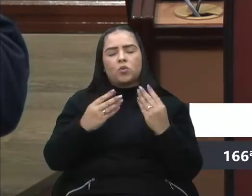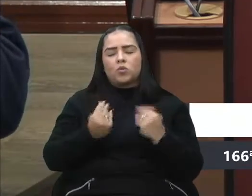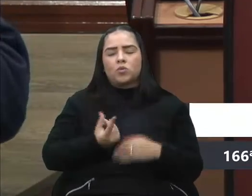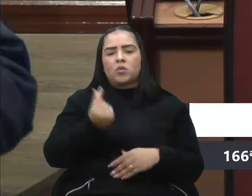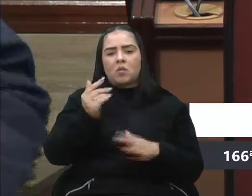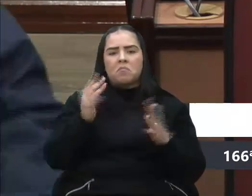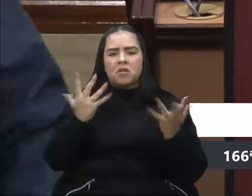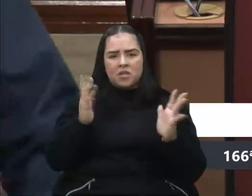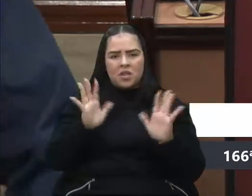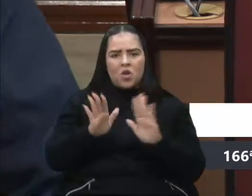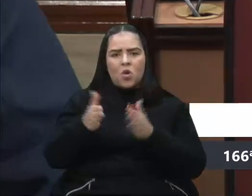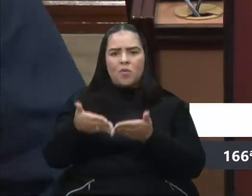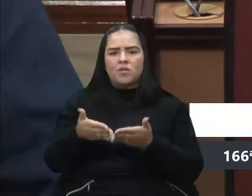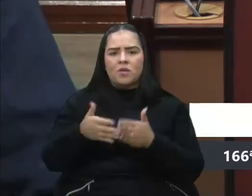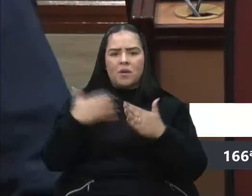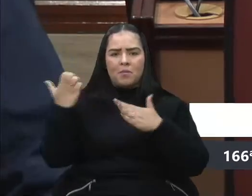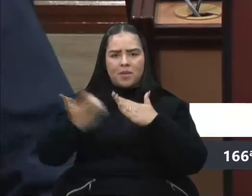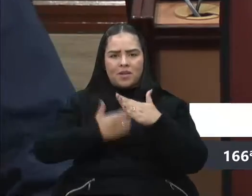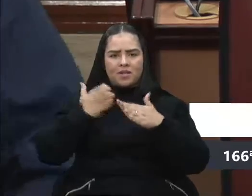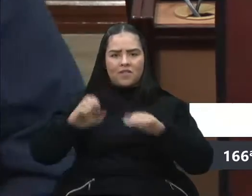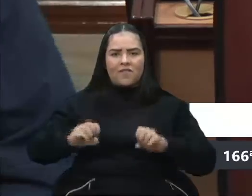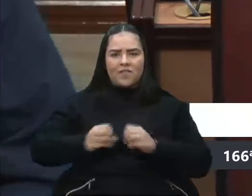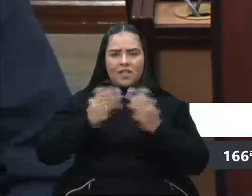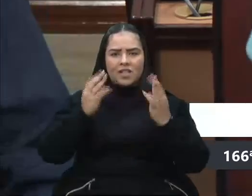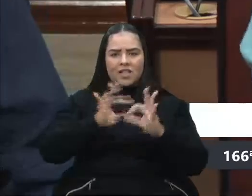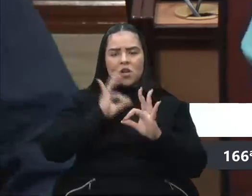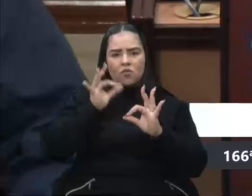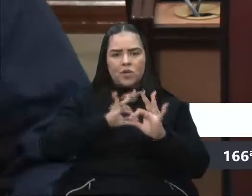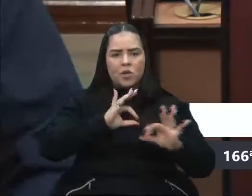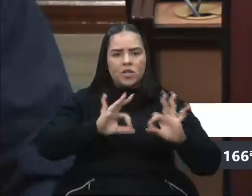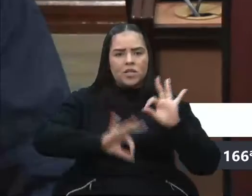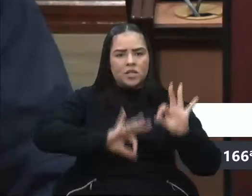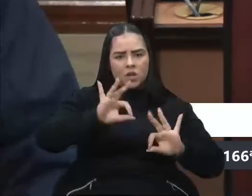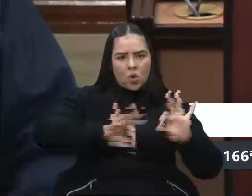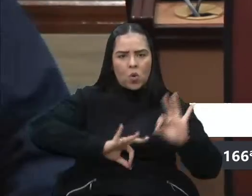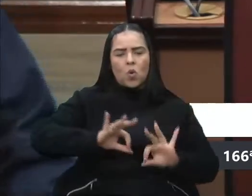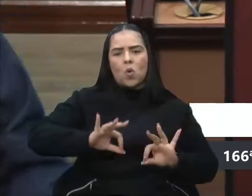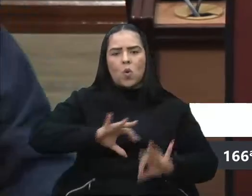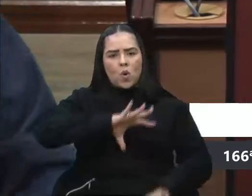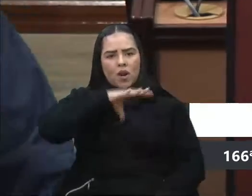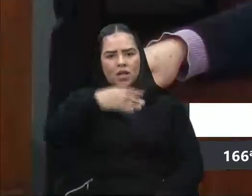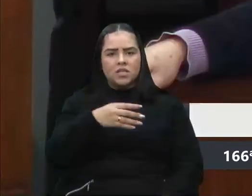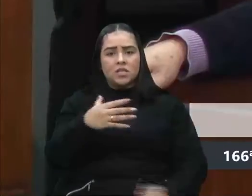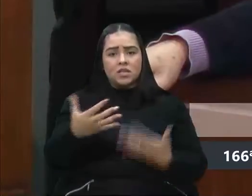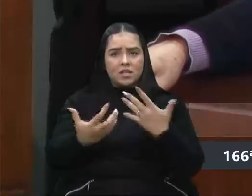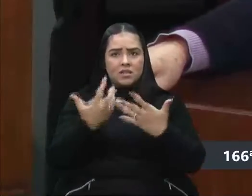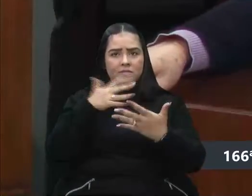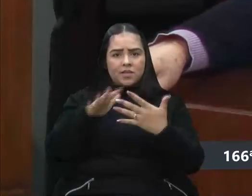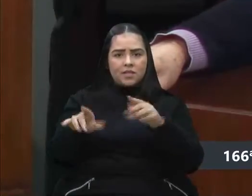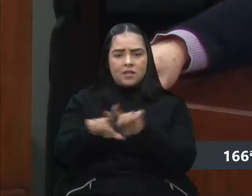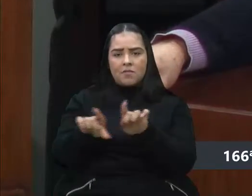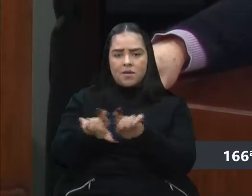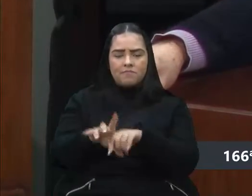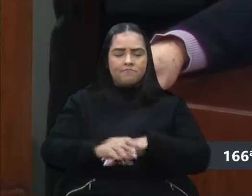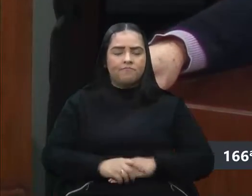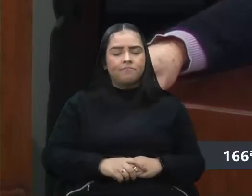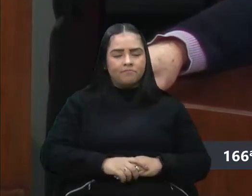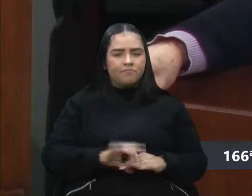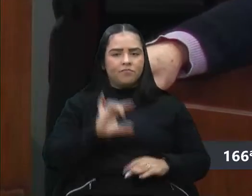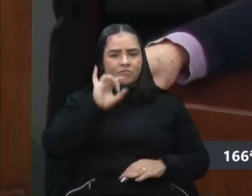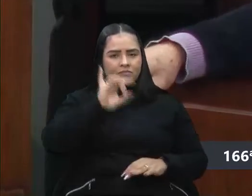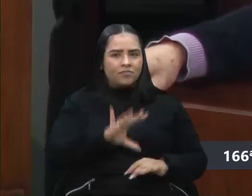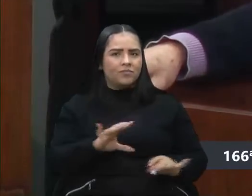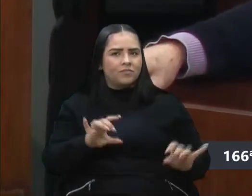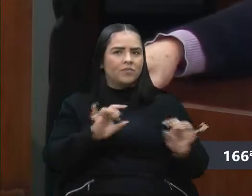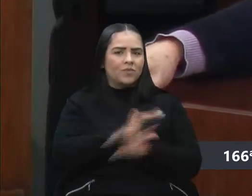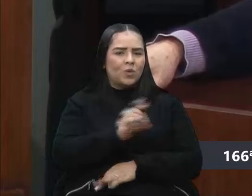comissão comunitária, a empresa Festa da Uva, pela organização, pela coragem e principalmente pela transparência. Obrigada. Obrigado. Só para concluir, eu preciso